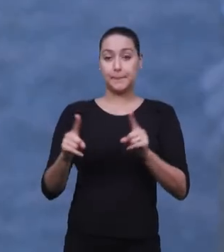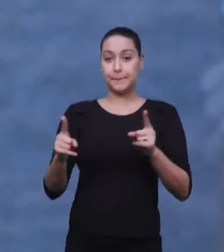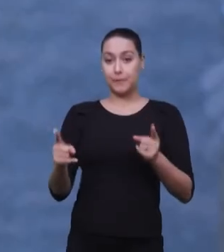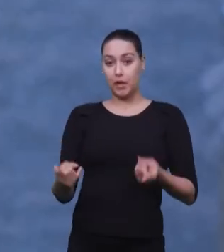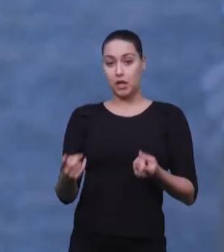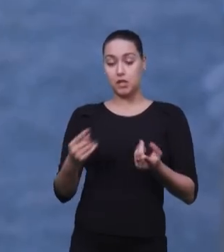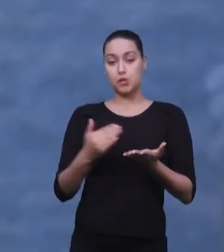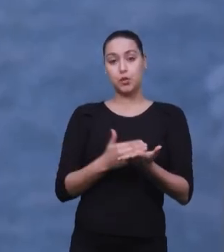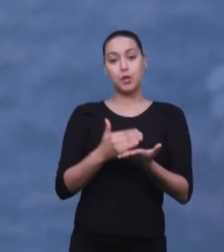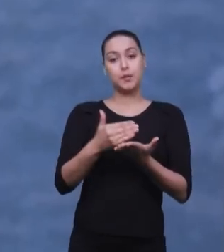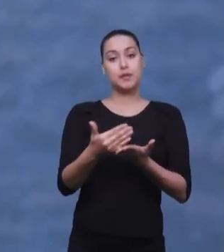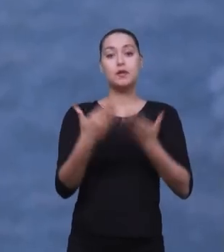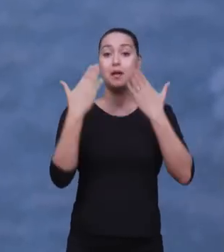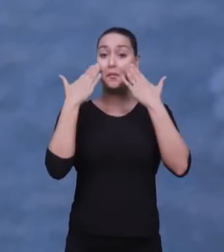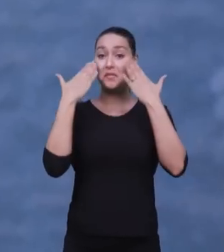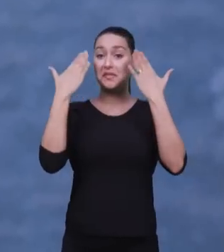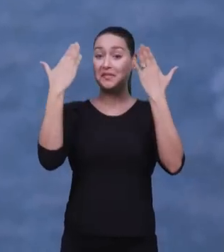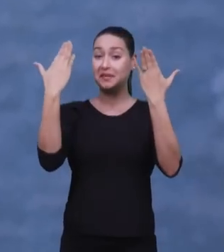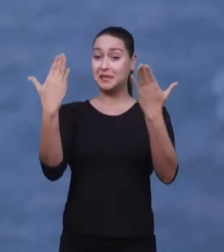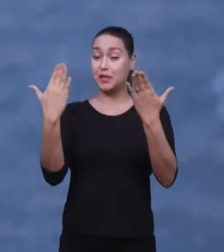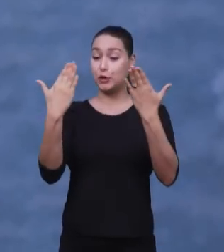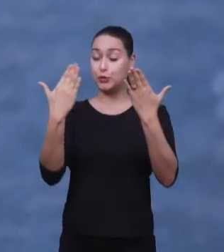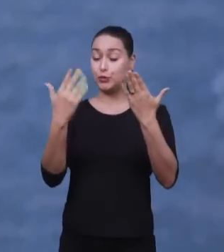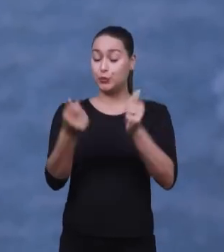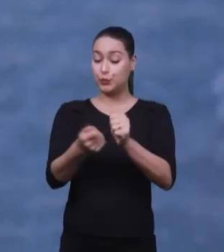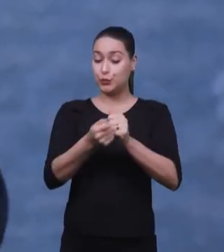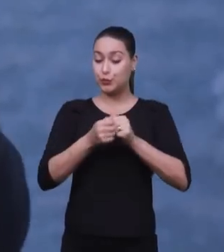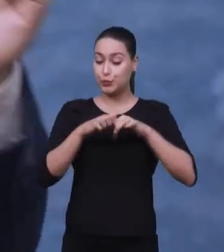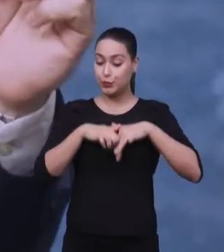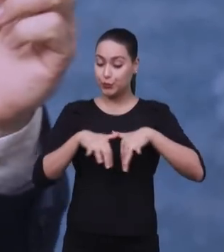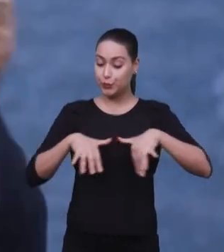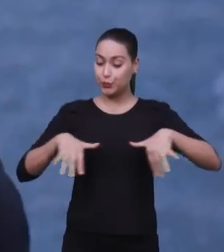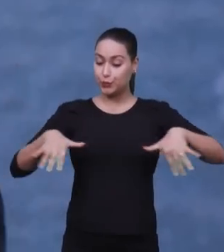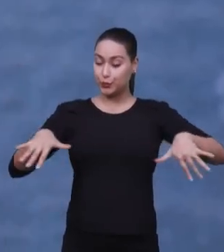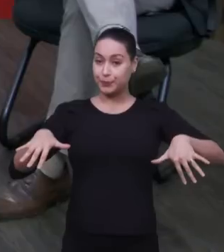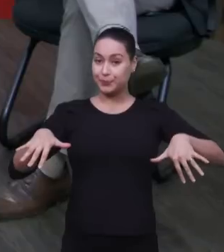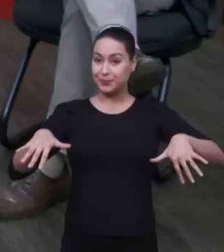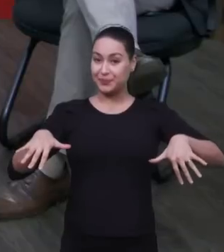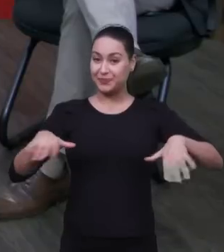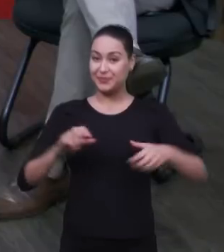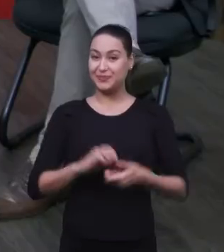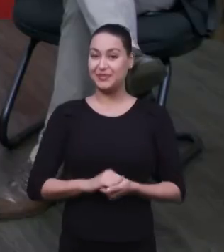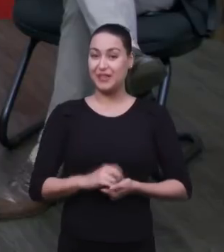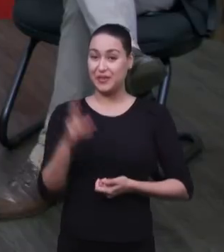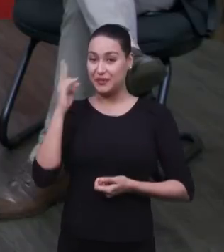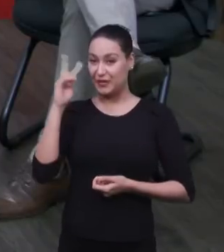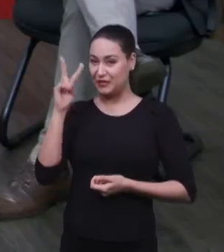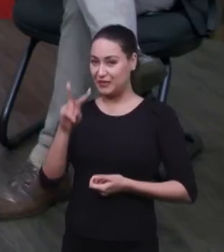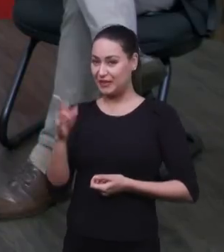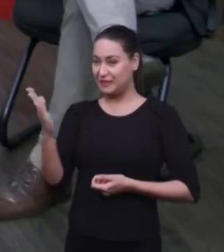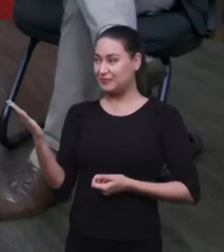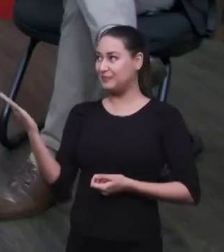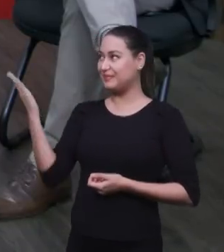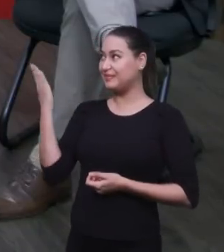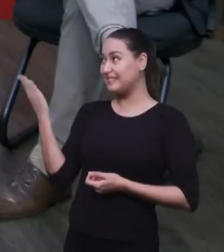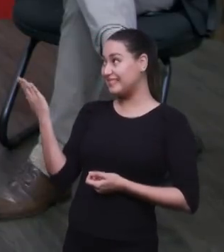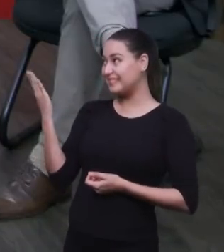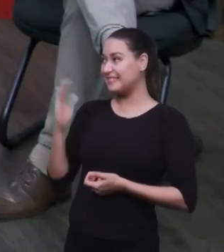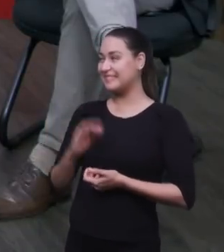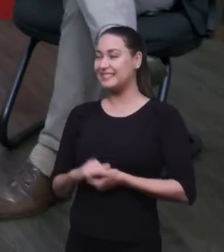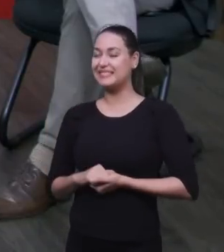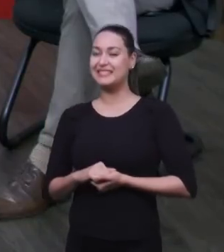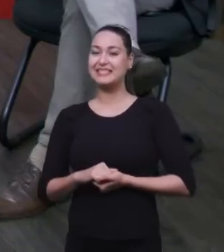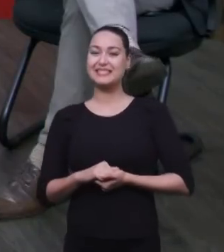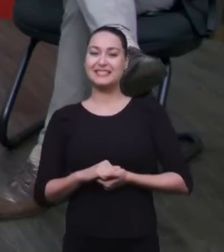eu quero começar apresentando aqui quem está comigo aqui no estúdio, aqui à frente, você está vendo agora